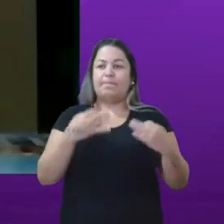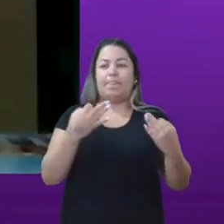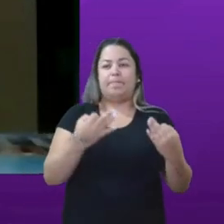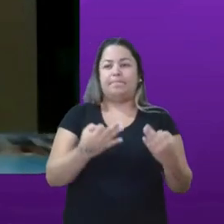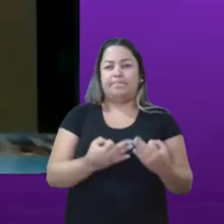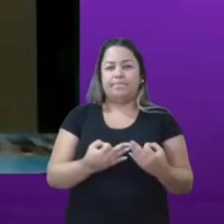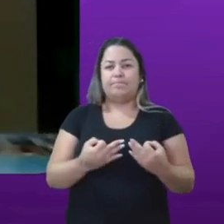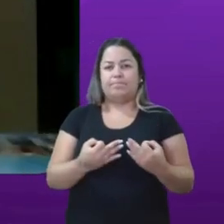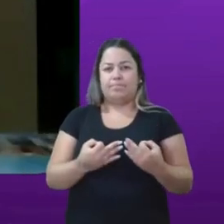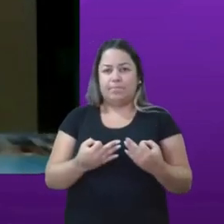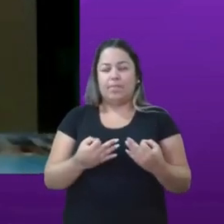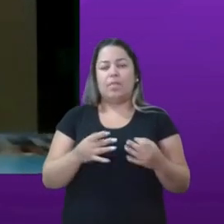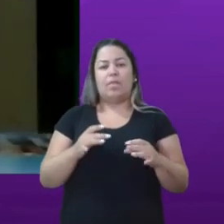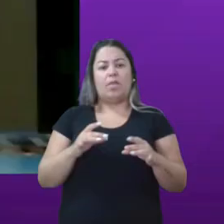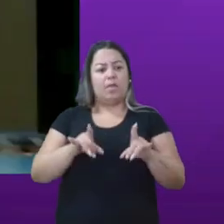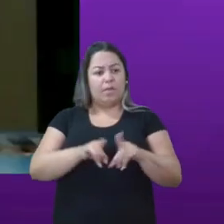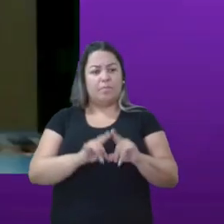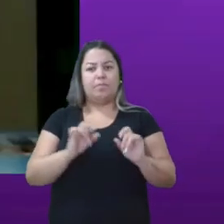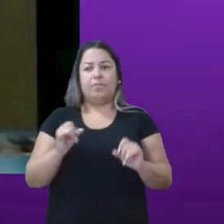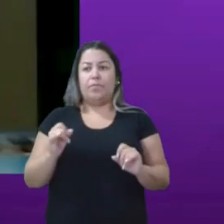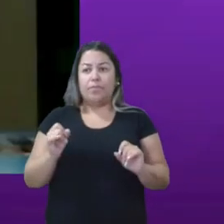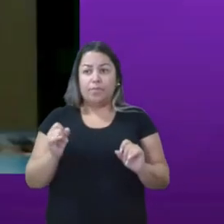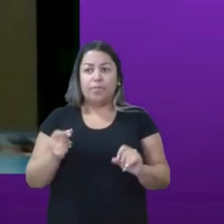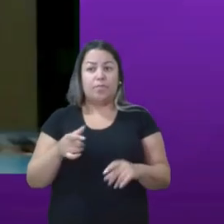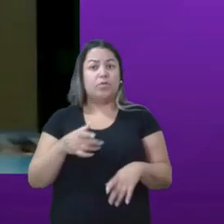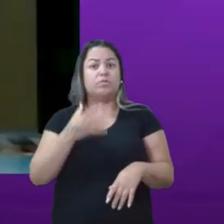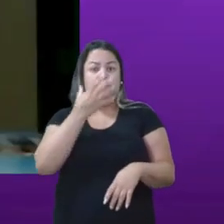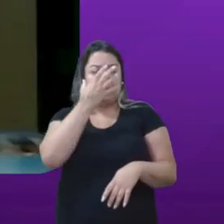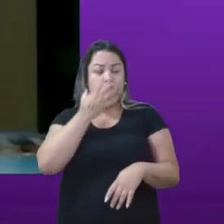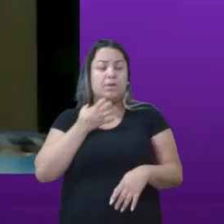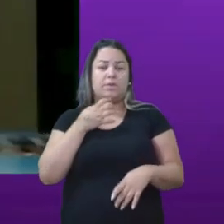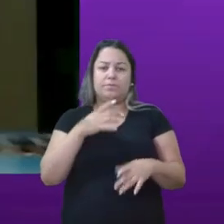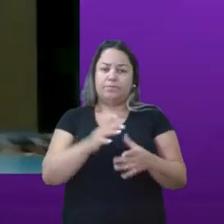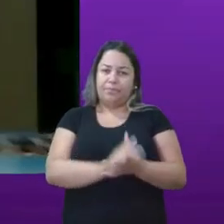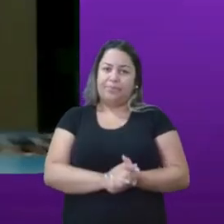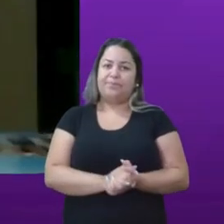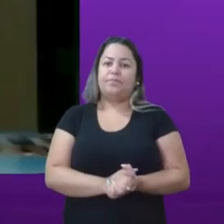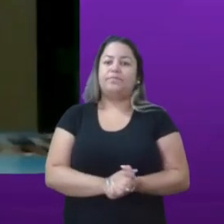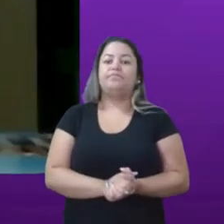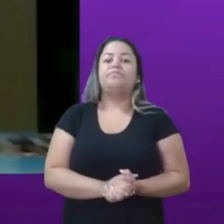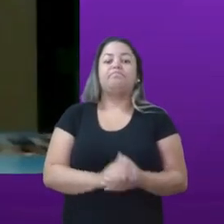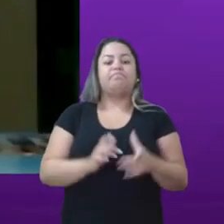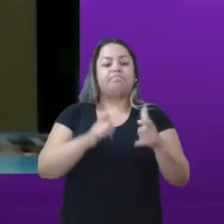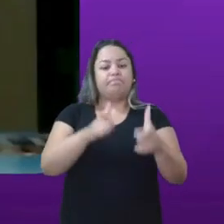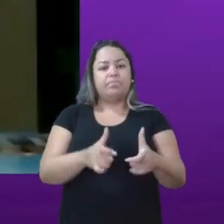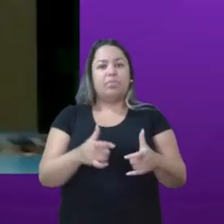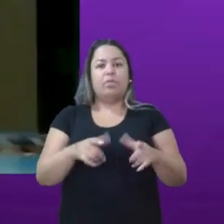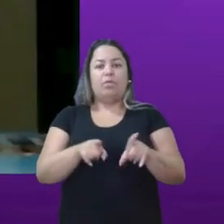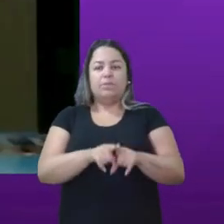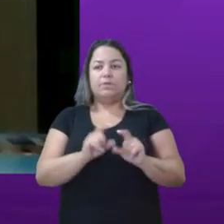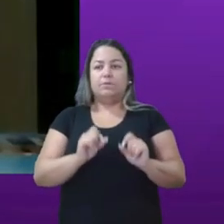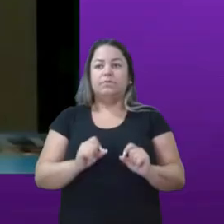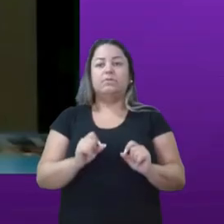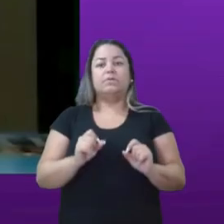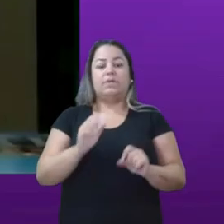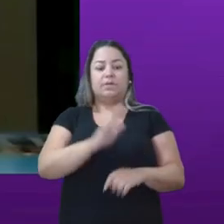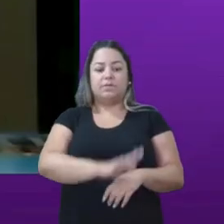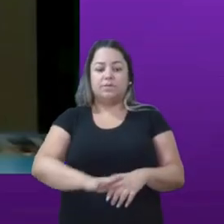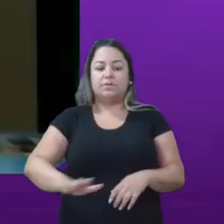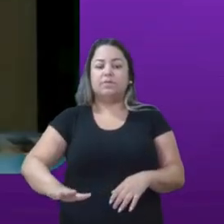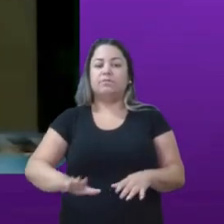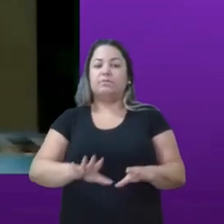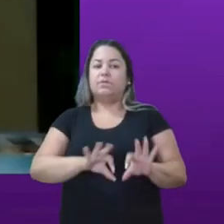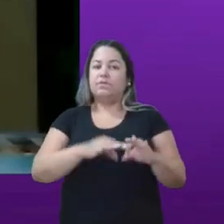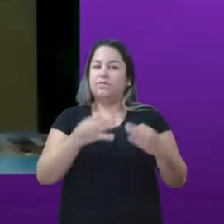situações muito especiais e em situações transitórias. O lugar da criança é na sua família,